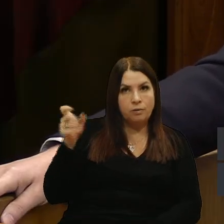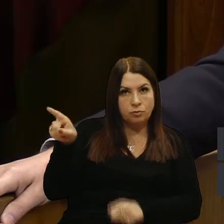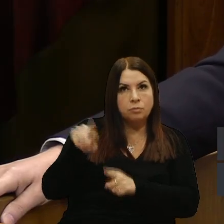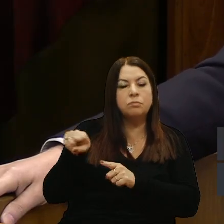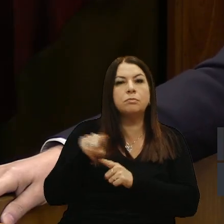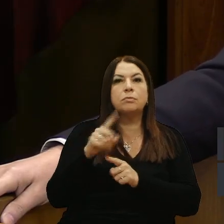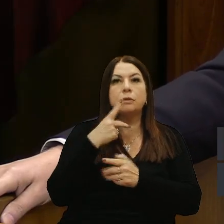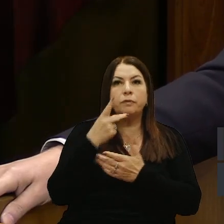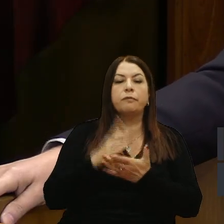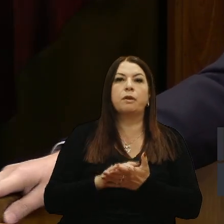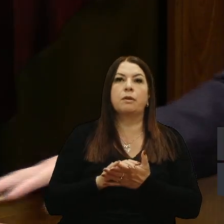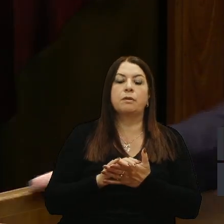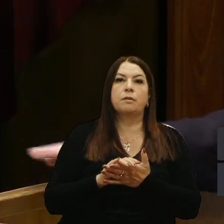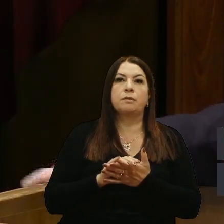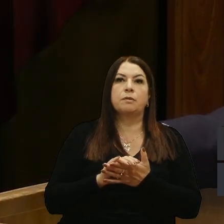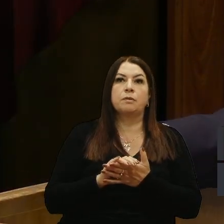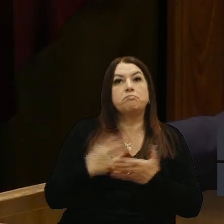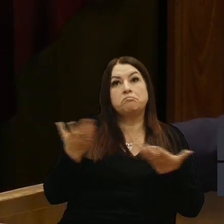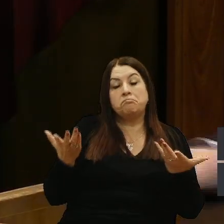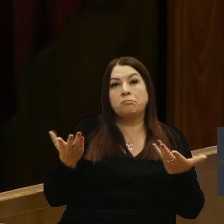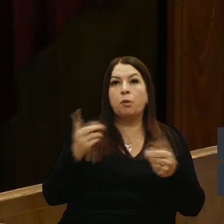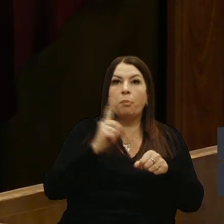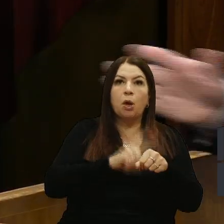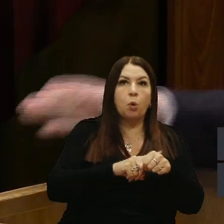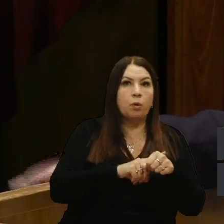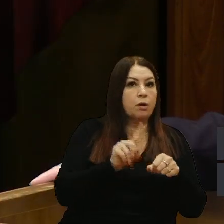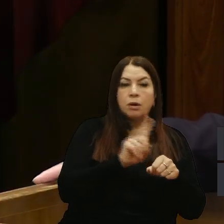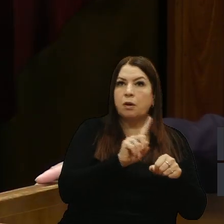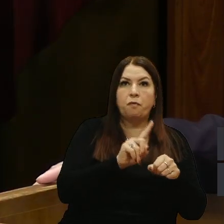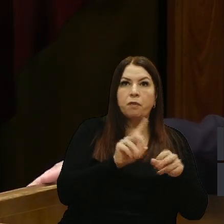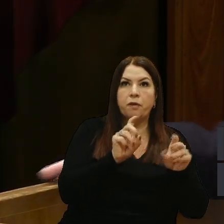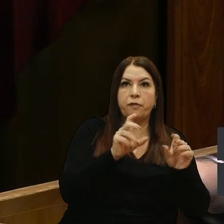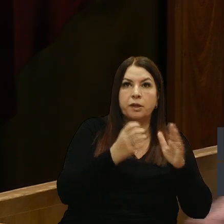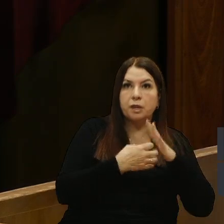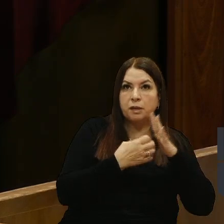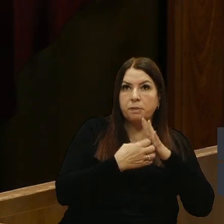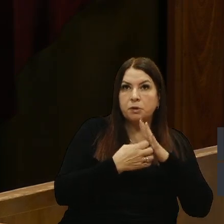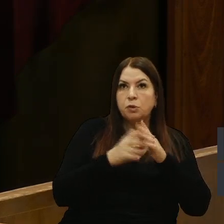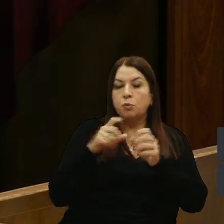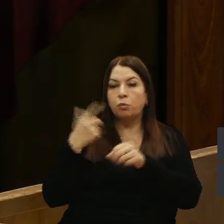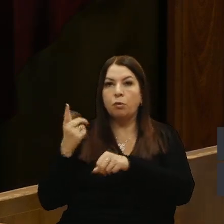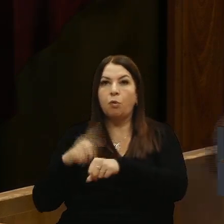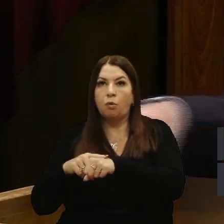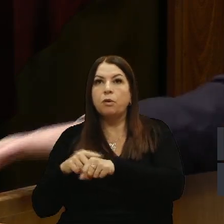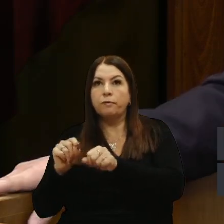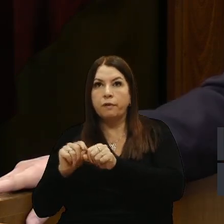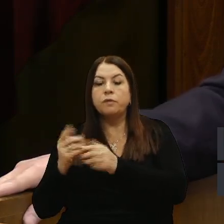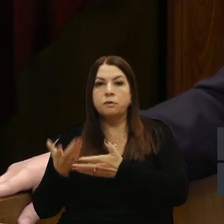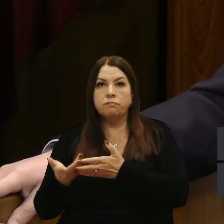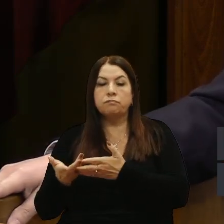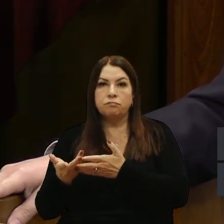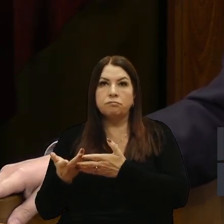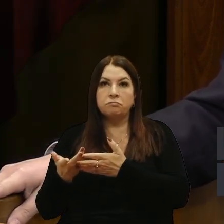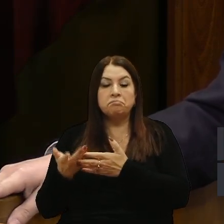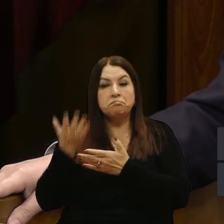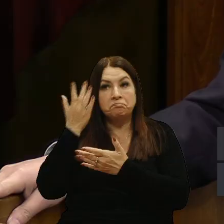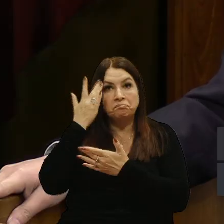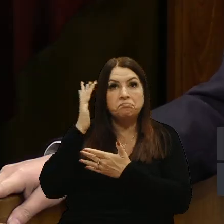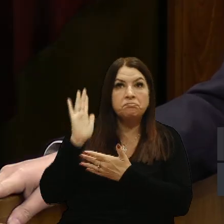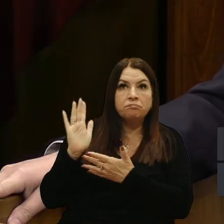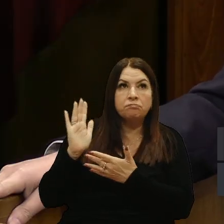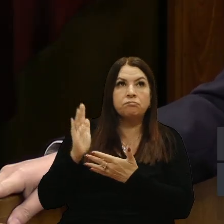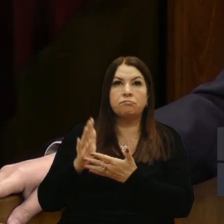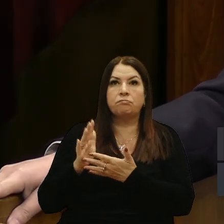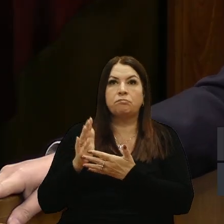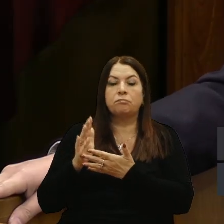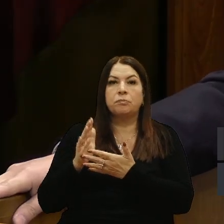diz que uma hora não vai privatizar e outra hora diz que vai fazer, quem sabe,